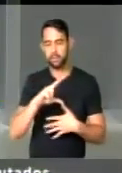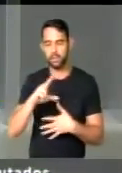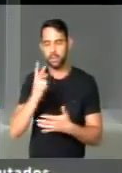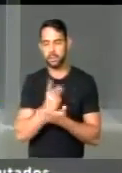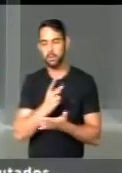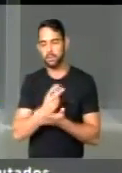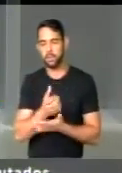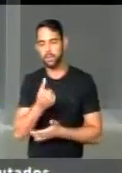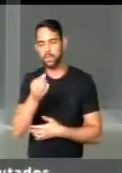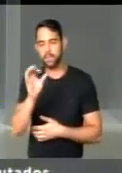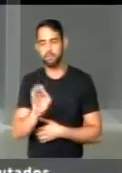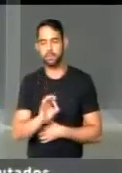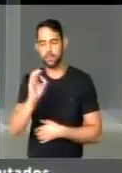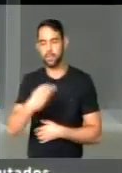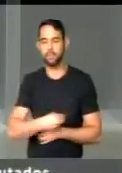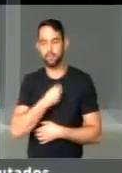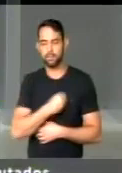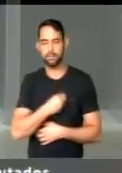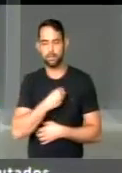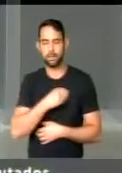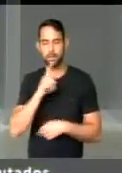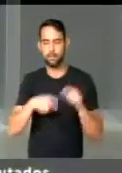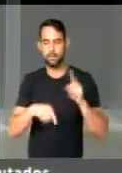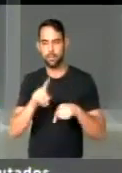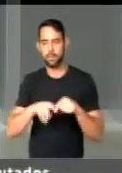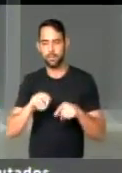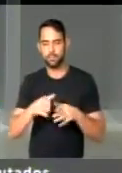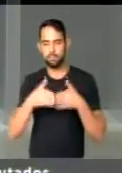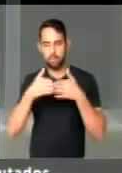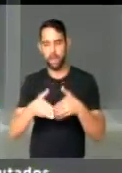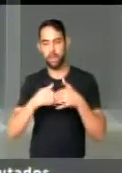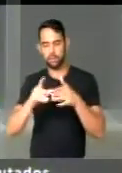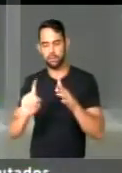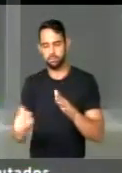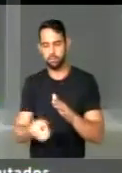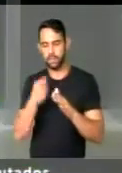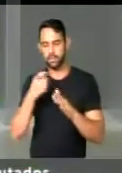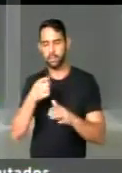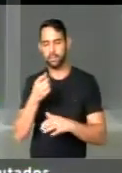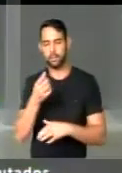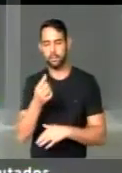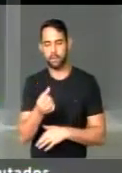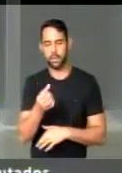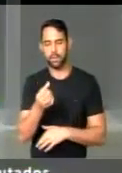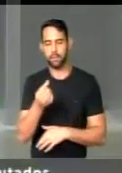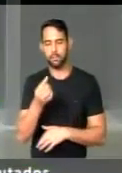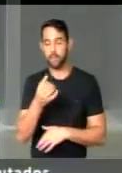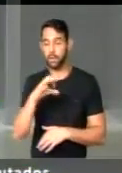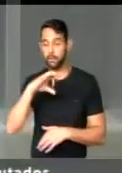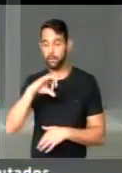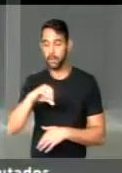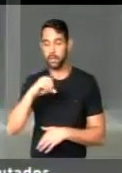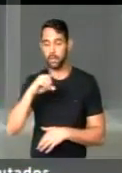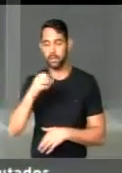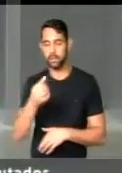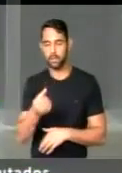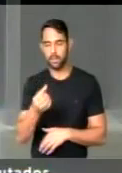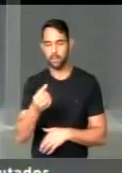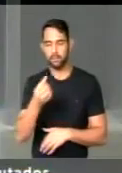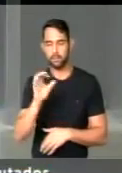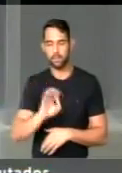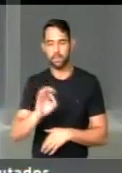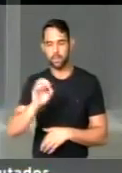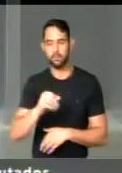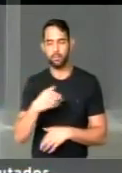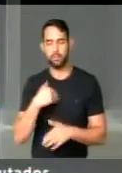somente 6% da frota de pesqueiros, 90% deles, com menos de 12 metros.